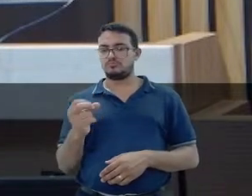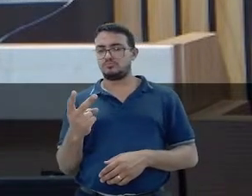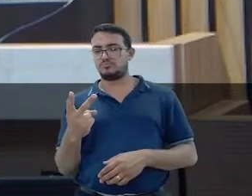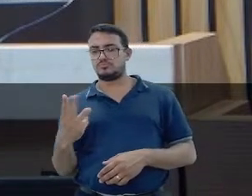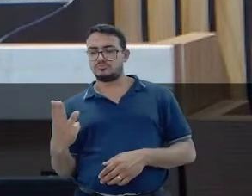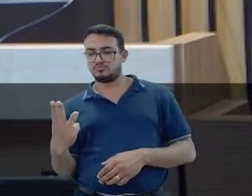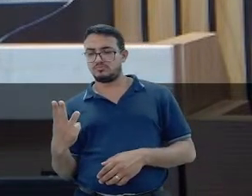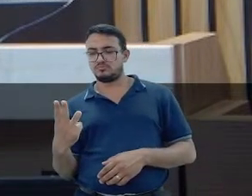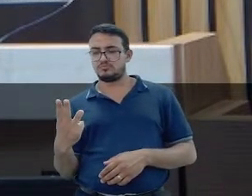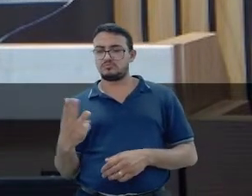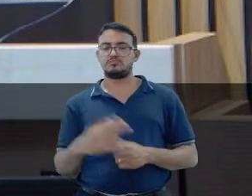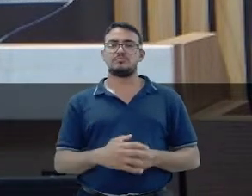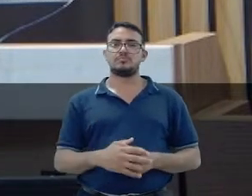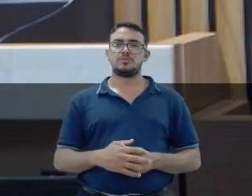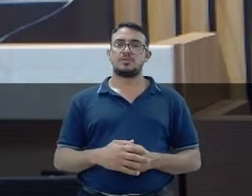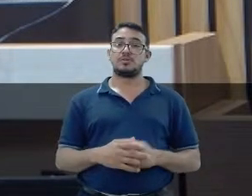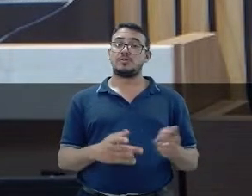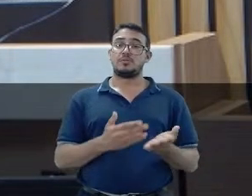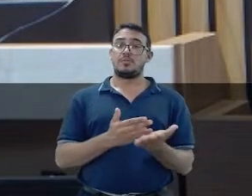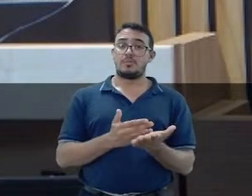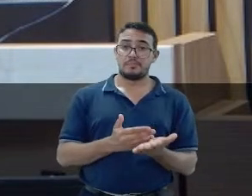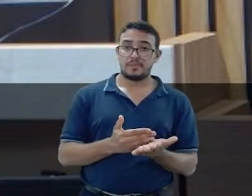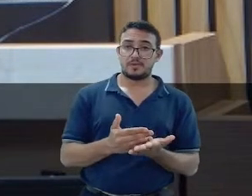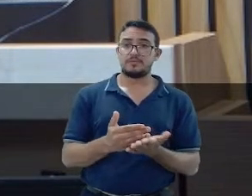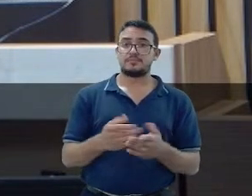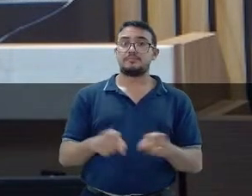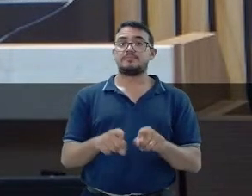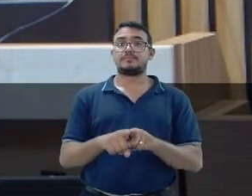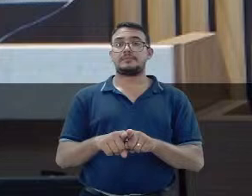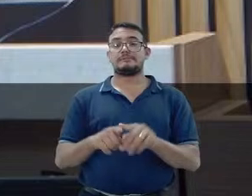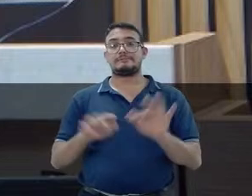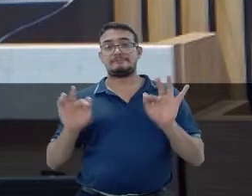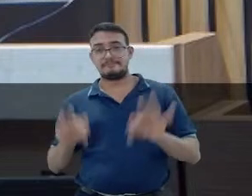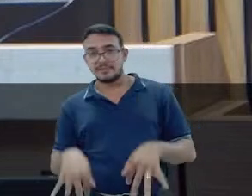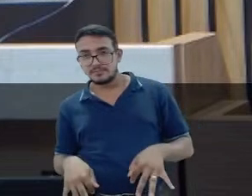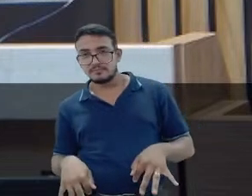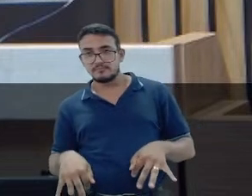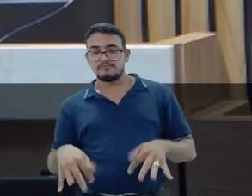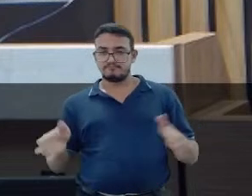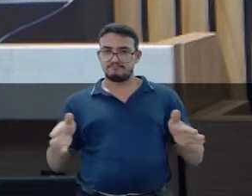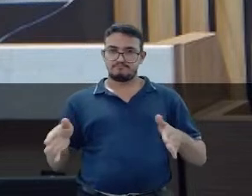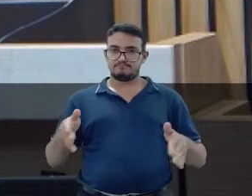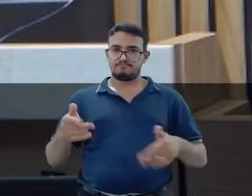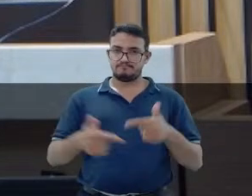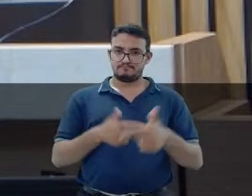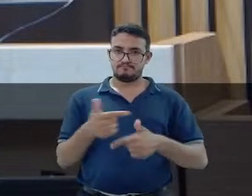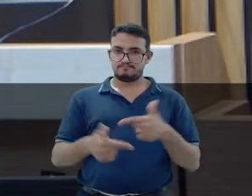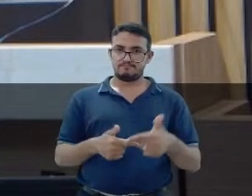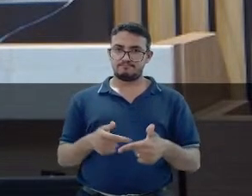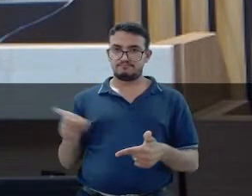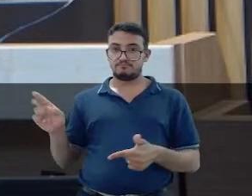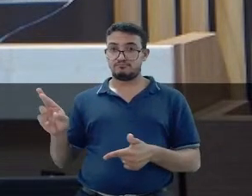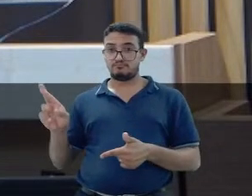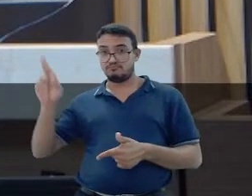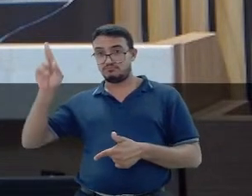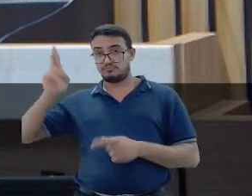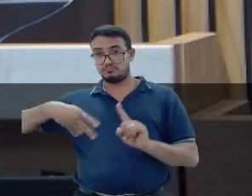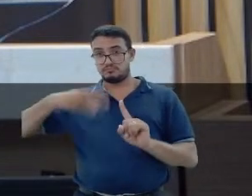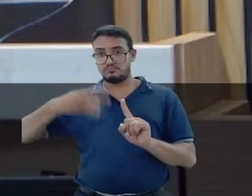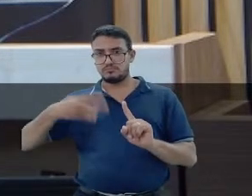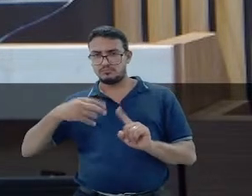é, tanto no início quanto no final do contrato de trabalho, a expert verificou que a perda auditiva